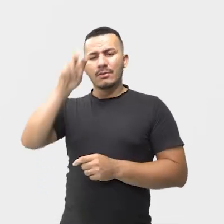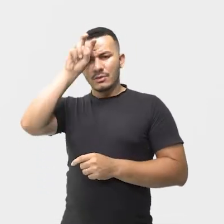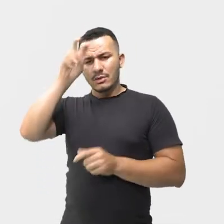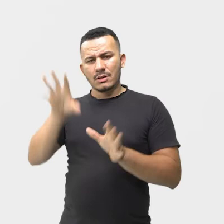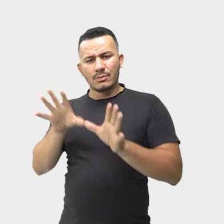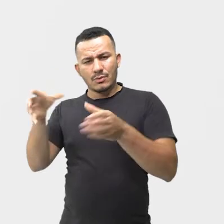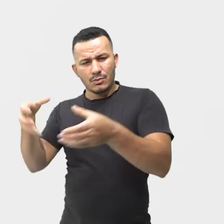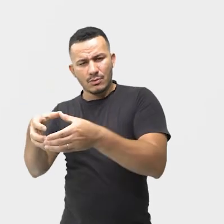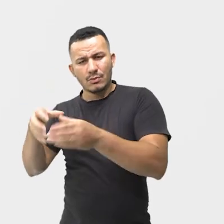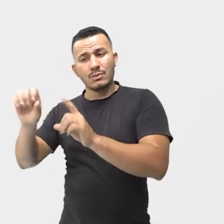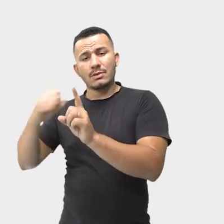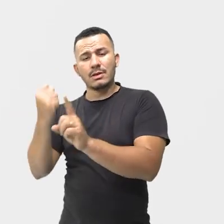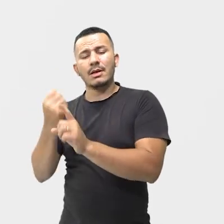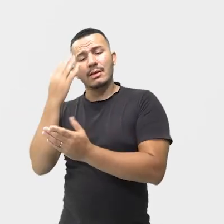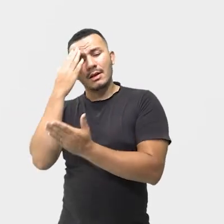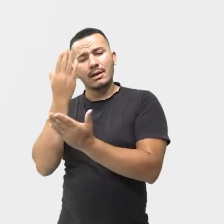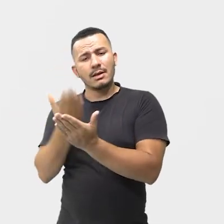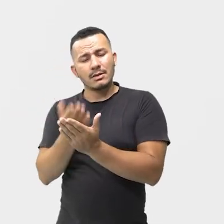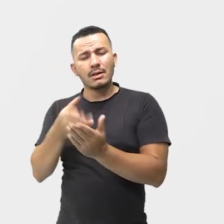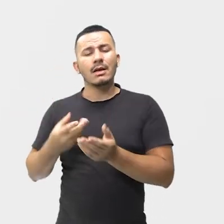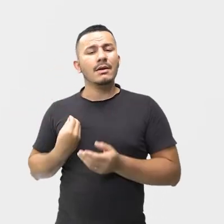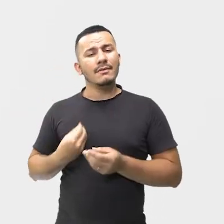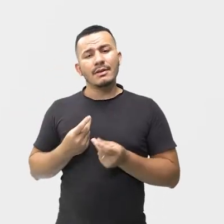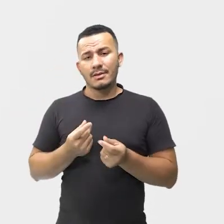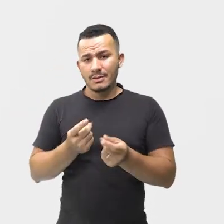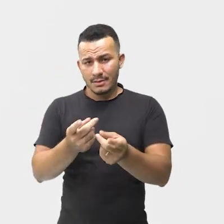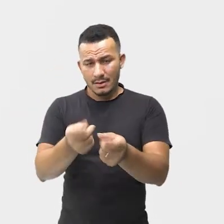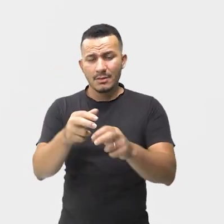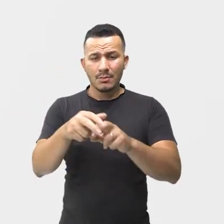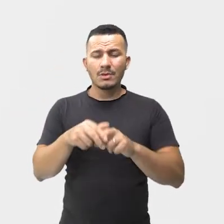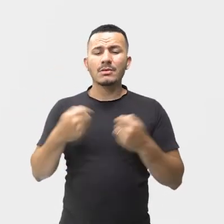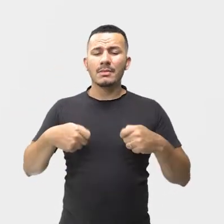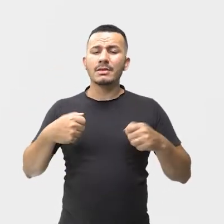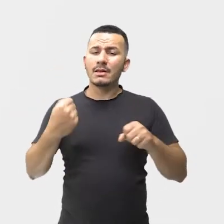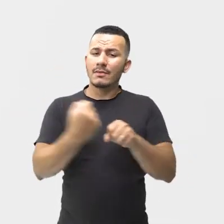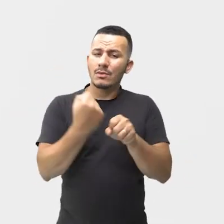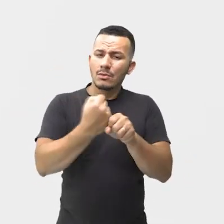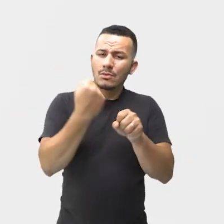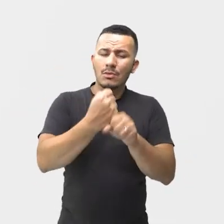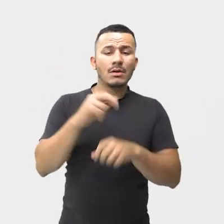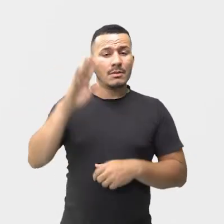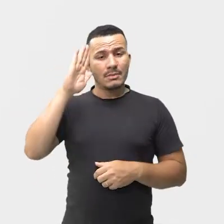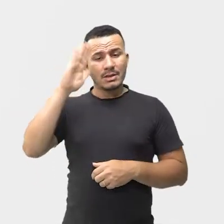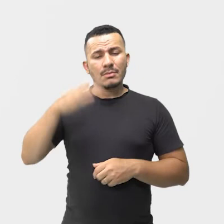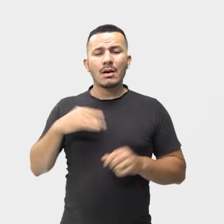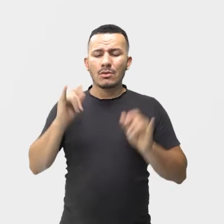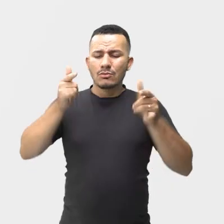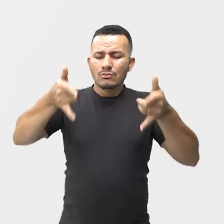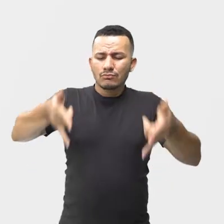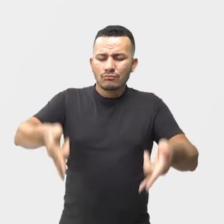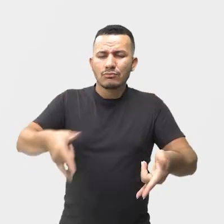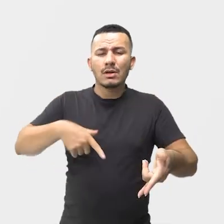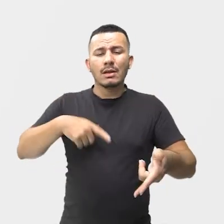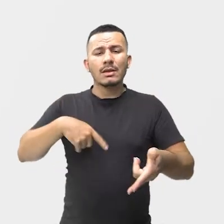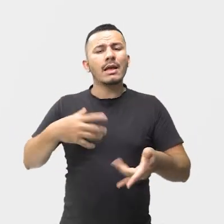Então, as obras deles arquitetônicas, principalmente os túmulos, ele